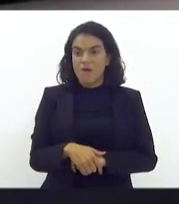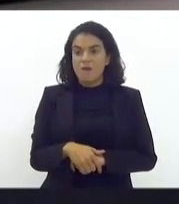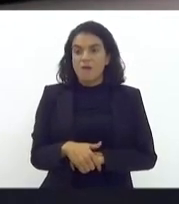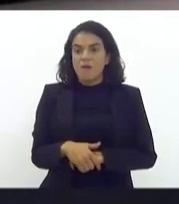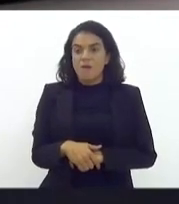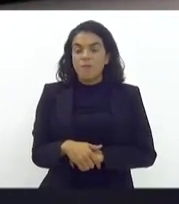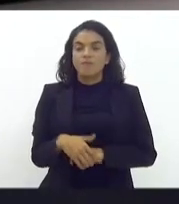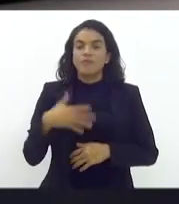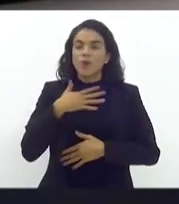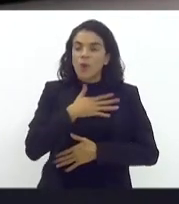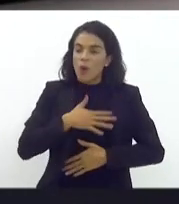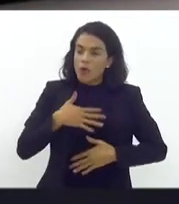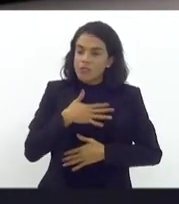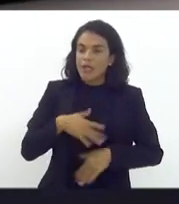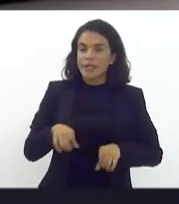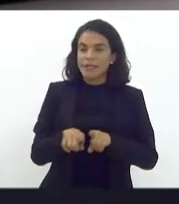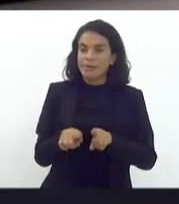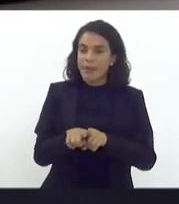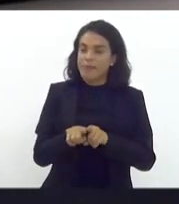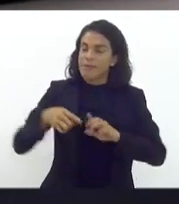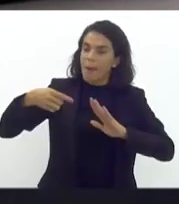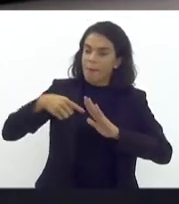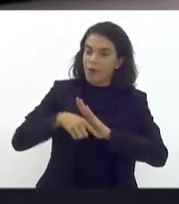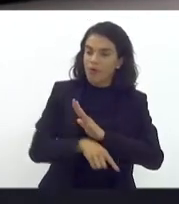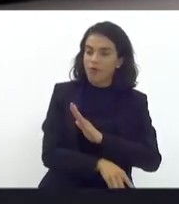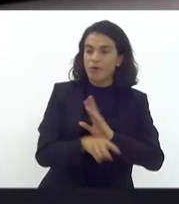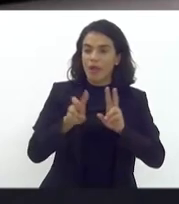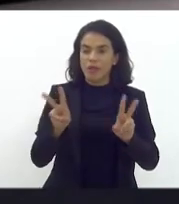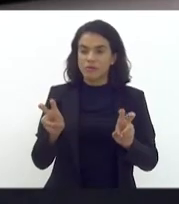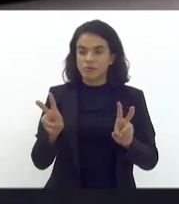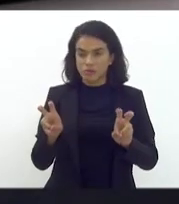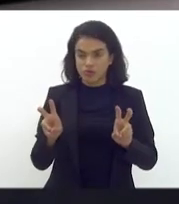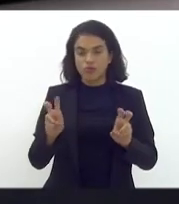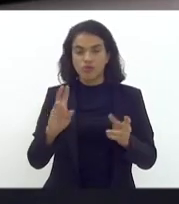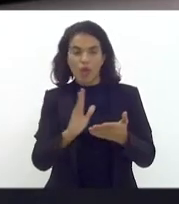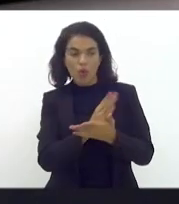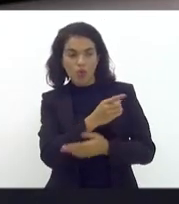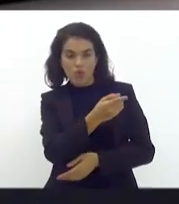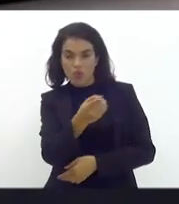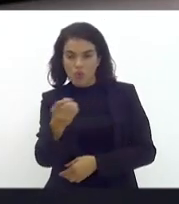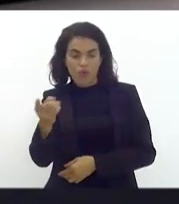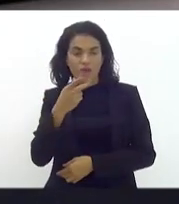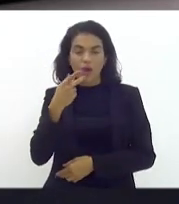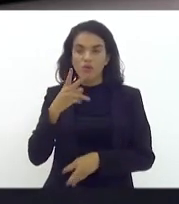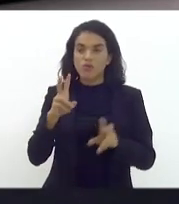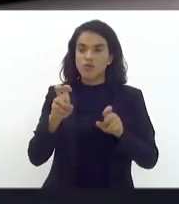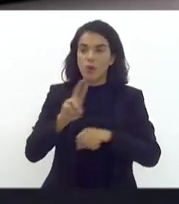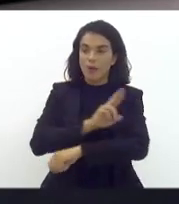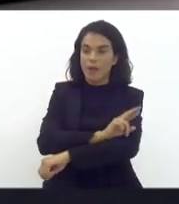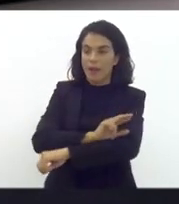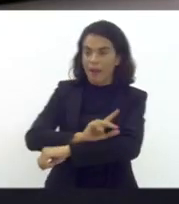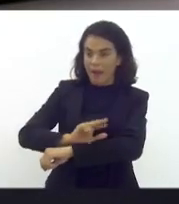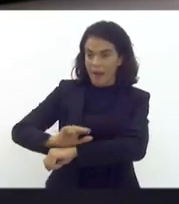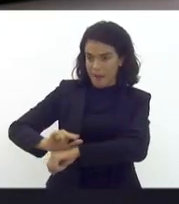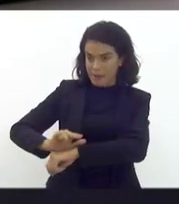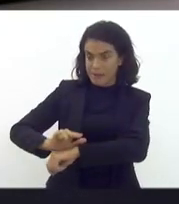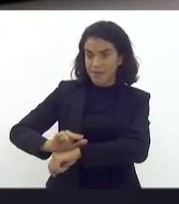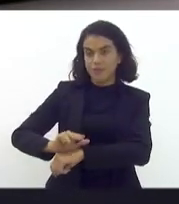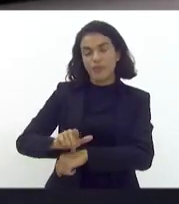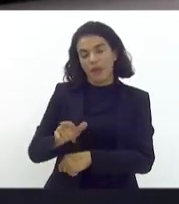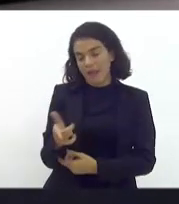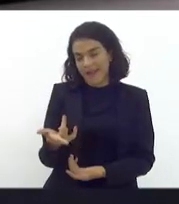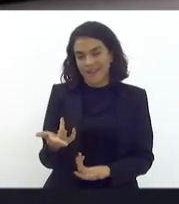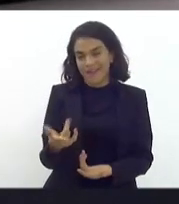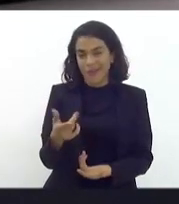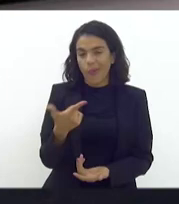gostaria de poder aprofundar também uma questão que foi levantada por algum de vocês com relação a raça Sem dúvida nenhuma